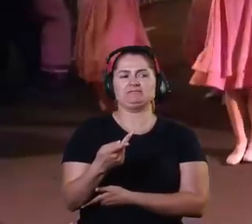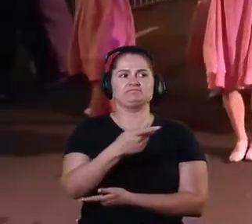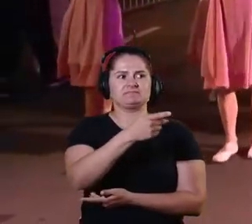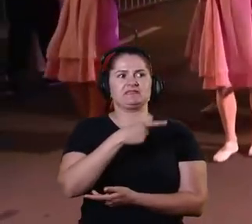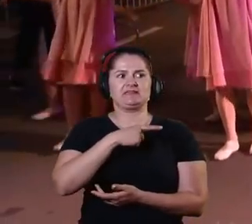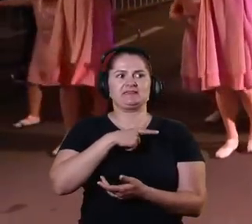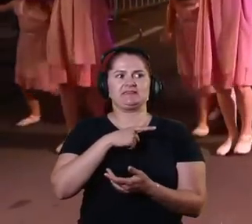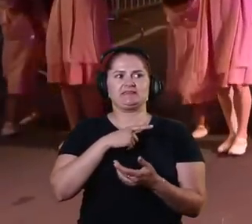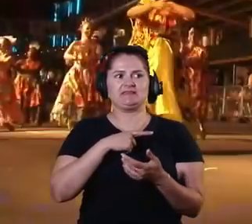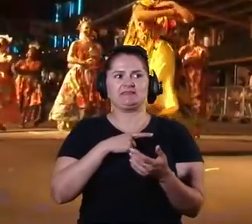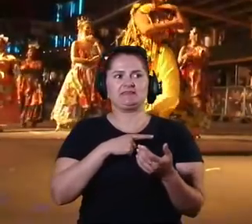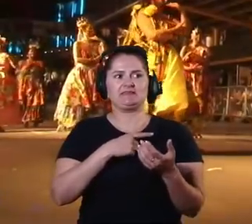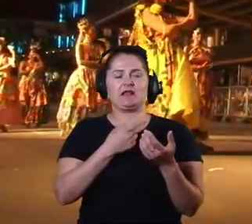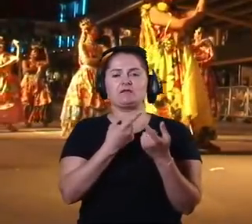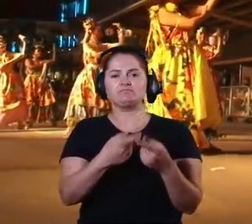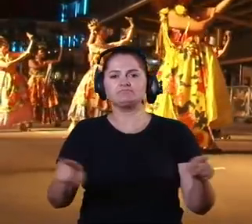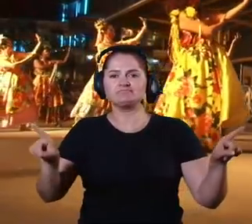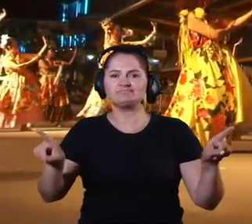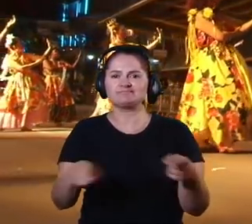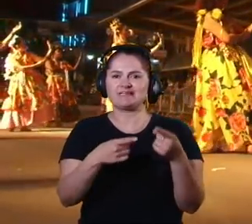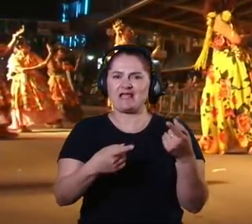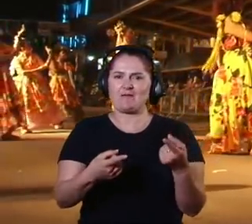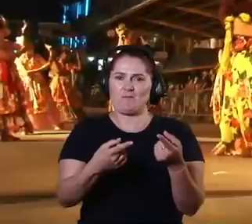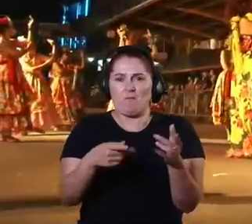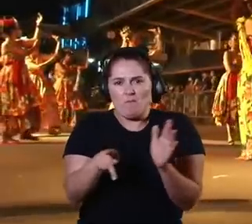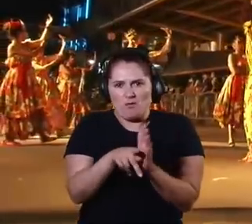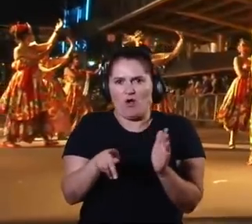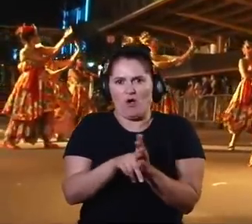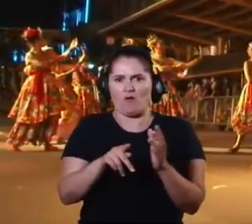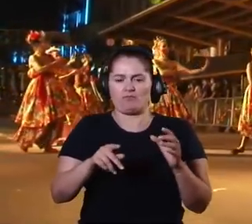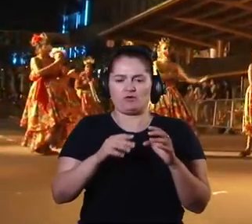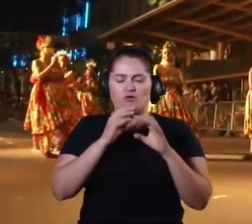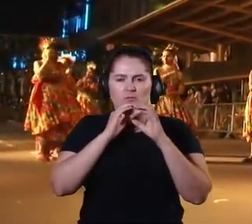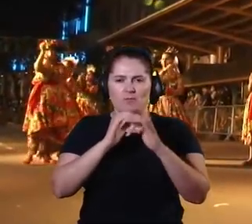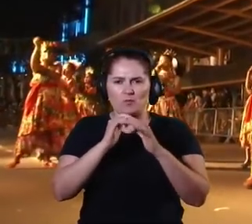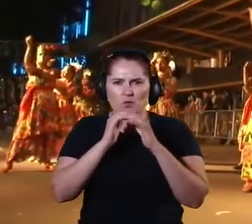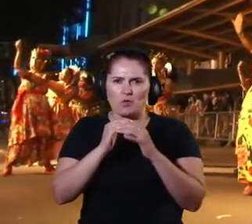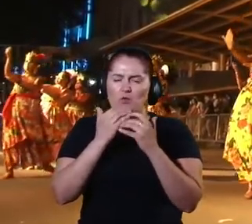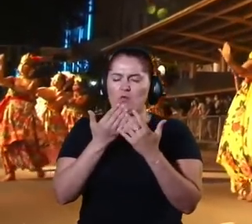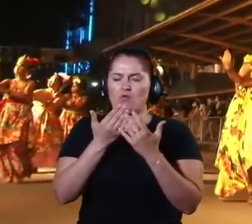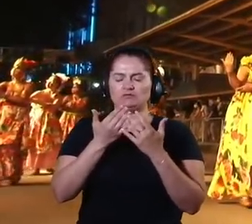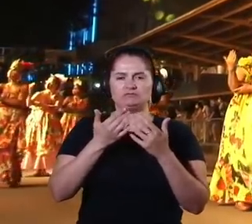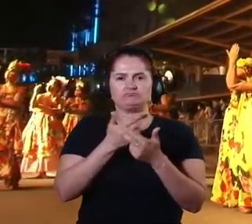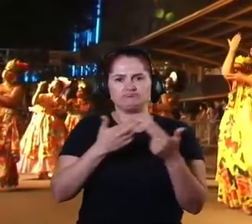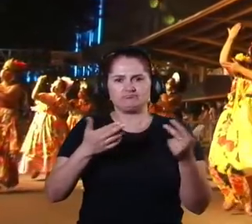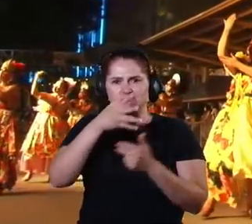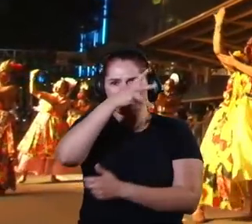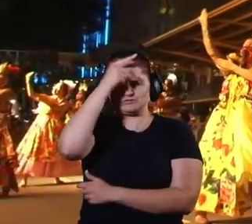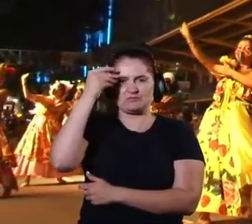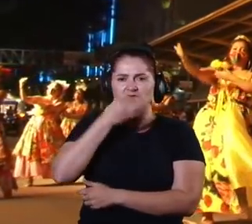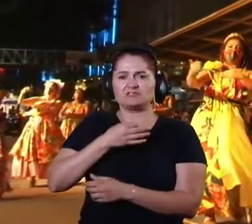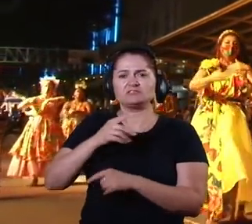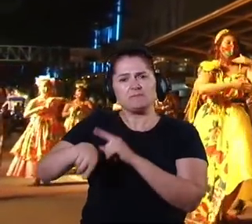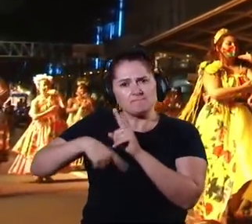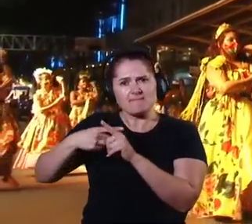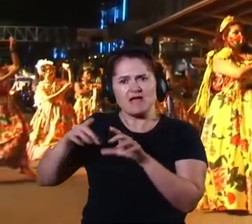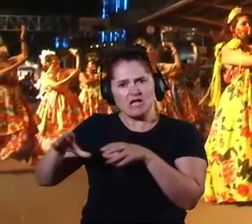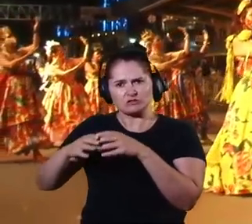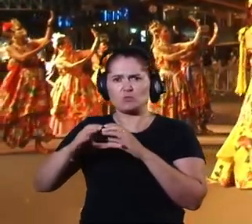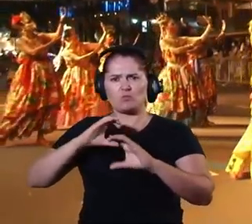Orquestra Municipal, tanto de sopros e instrumentos de Caxias do Sul, mas o coro